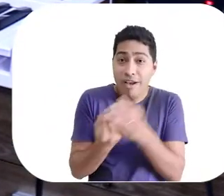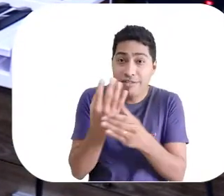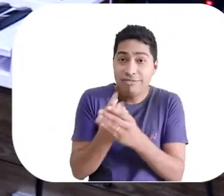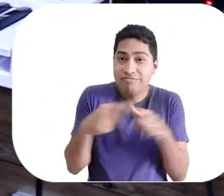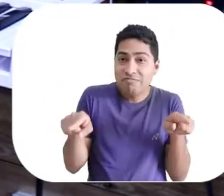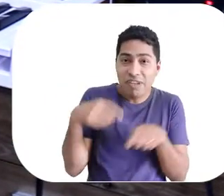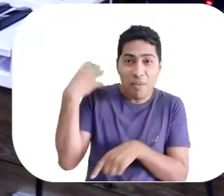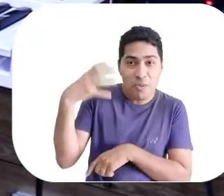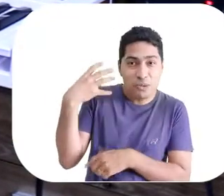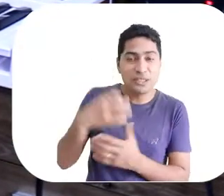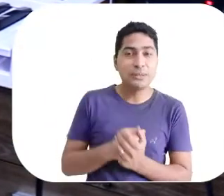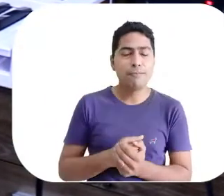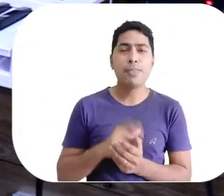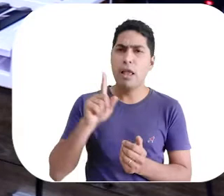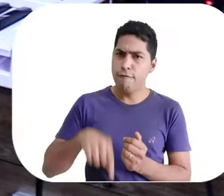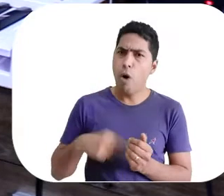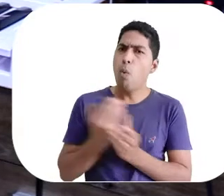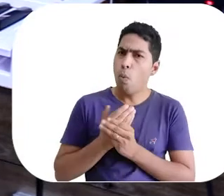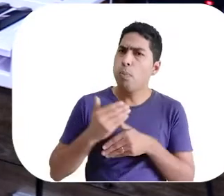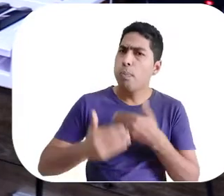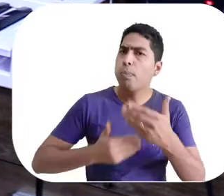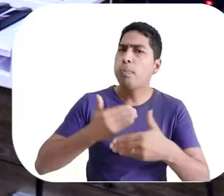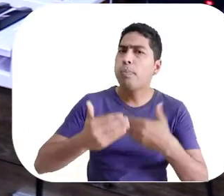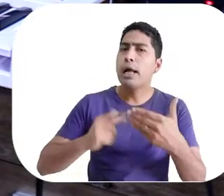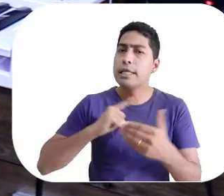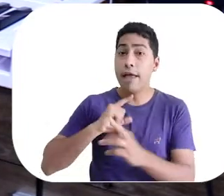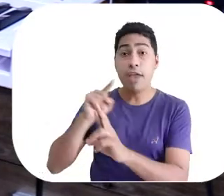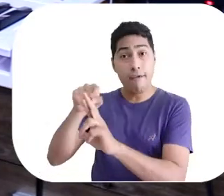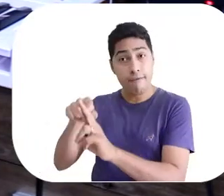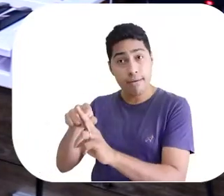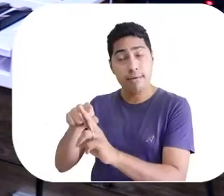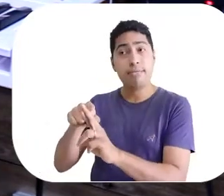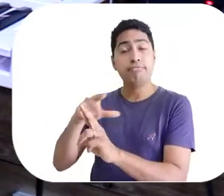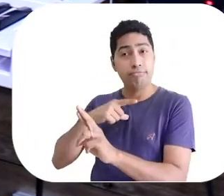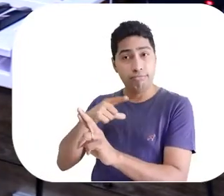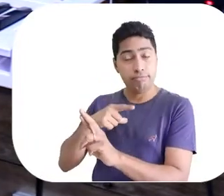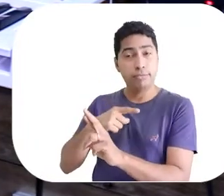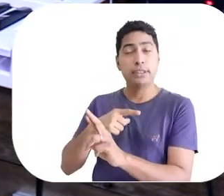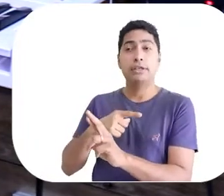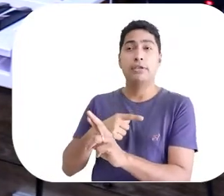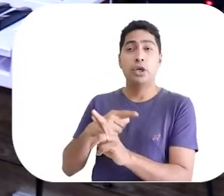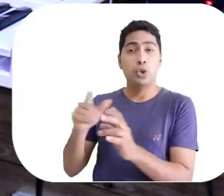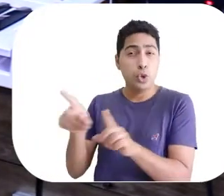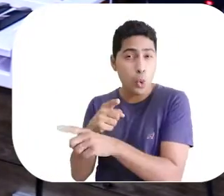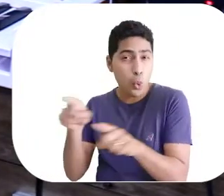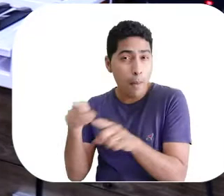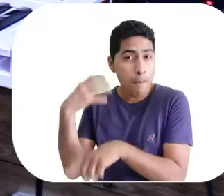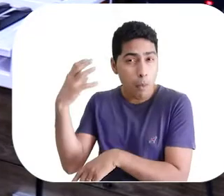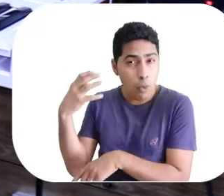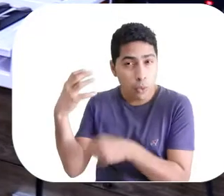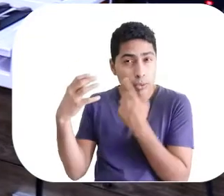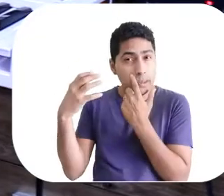foi um processo que, como falei, a partir de algumas referências que foram colocadas de músicas